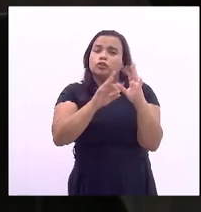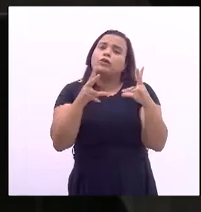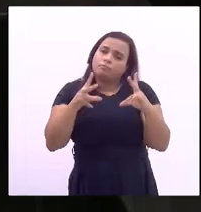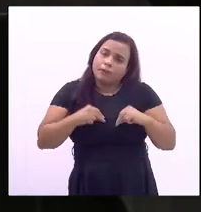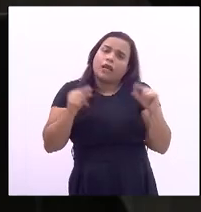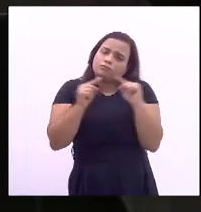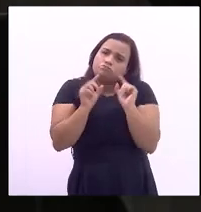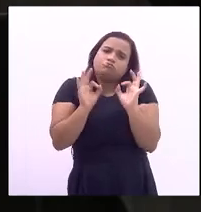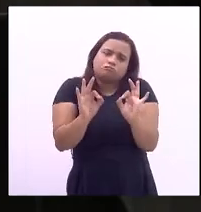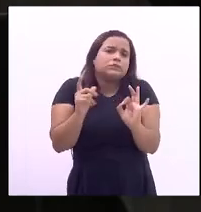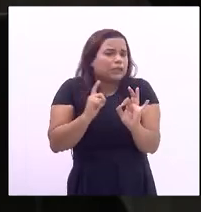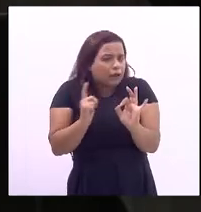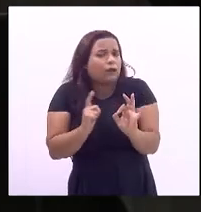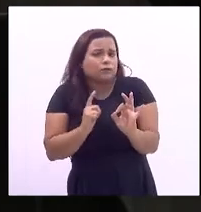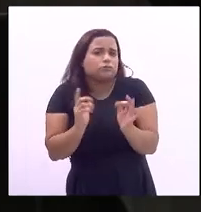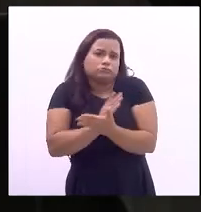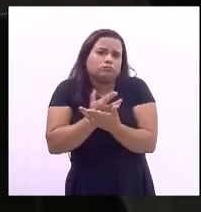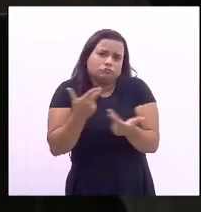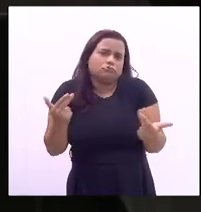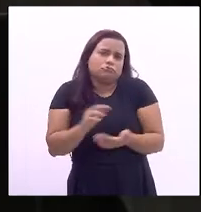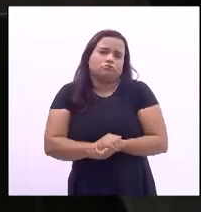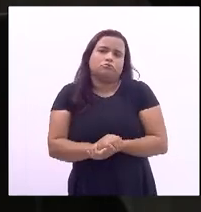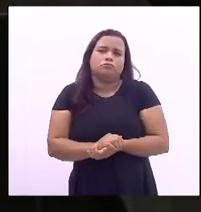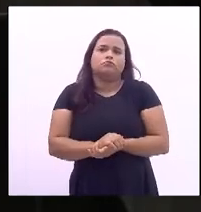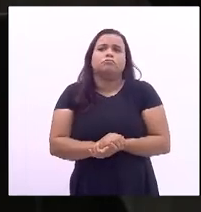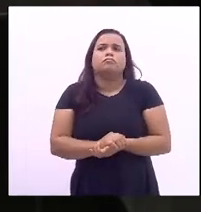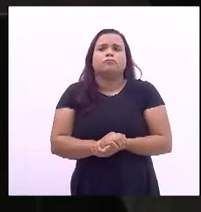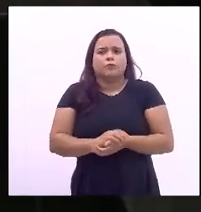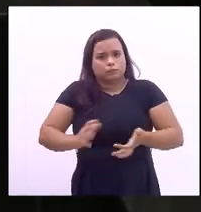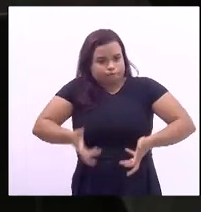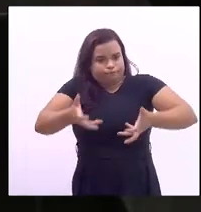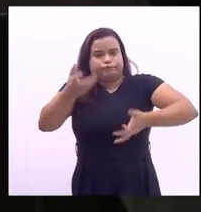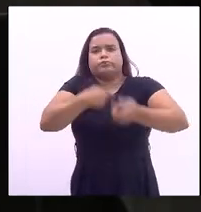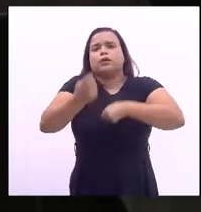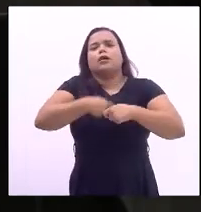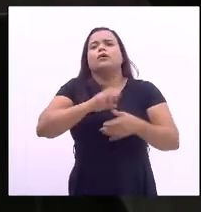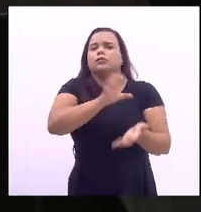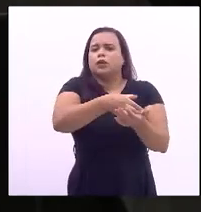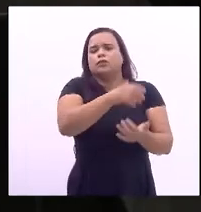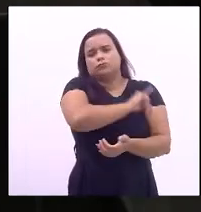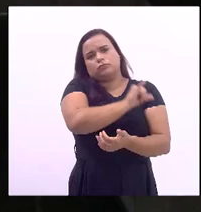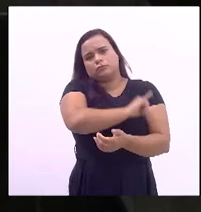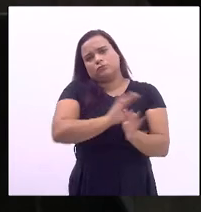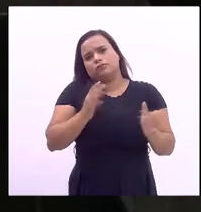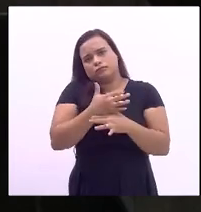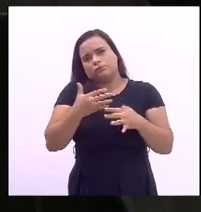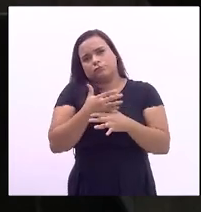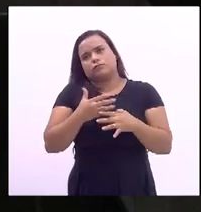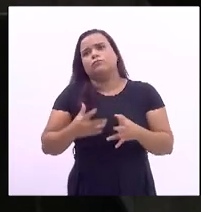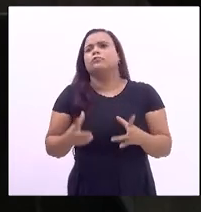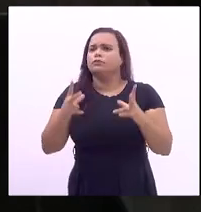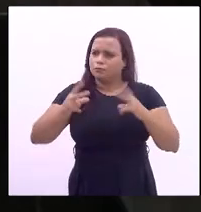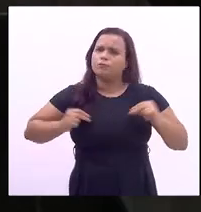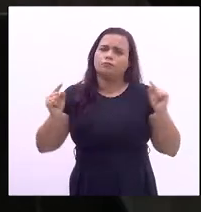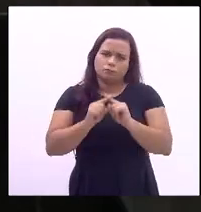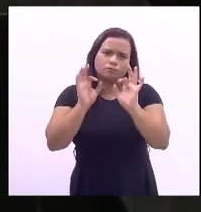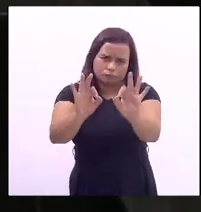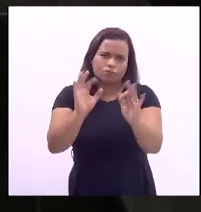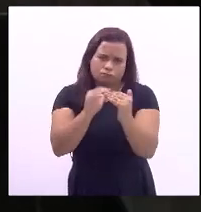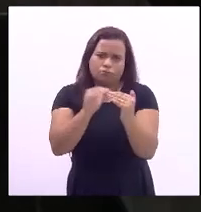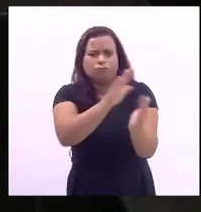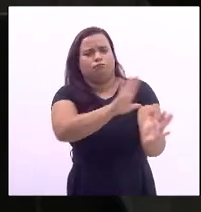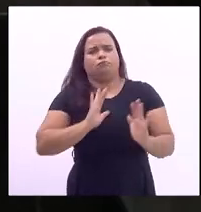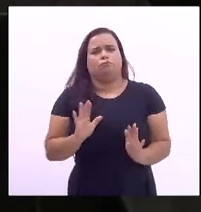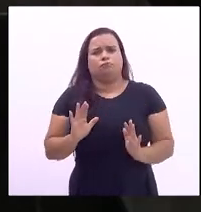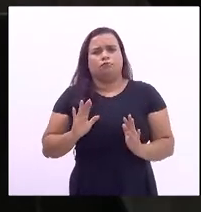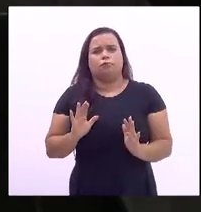médico e a recuperação econômica do seu na cidade mérito inegável